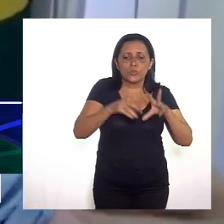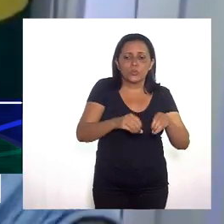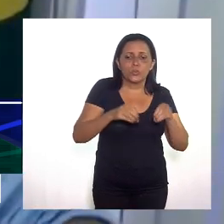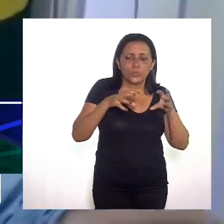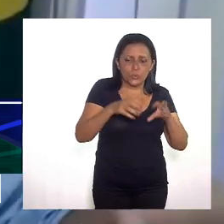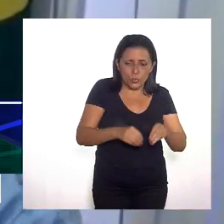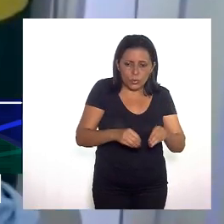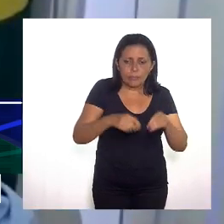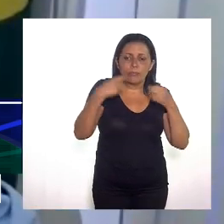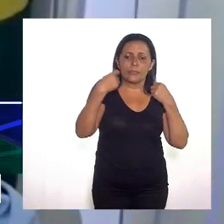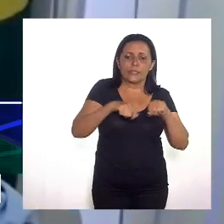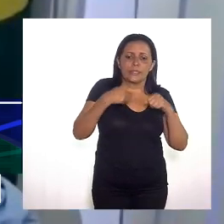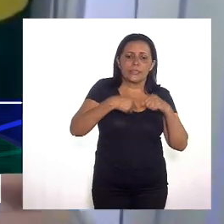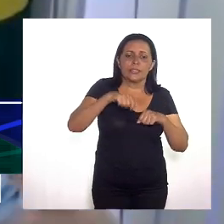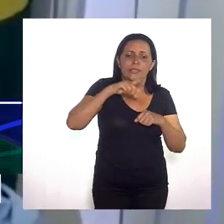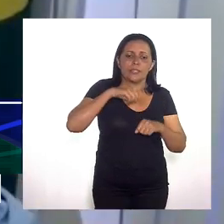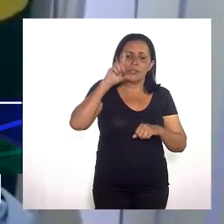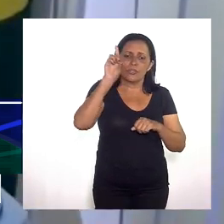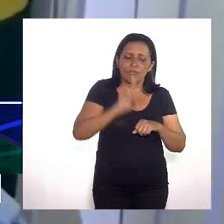defendem o direito à educação,